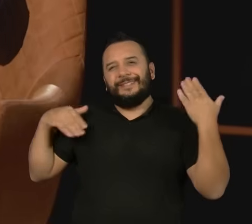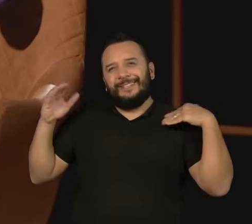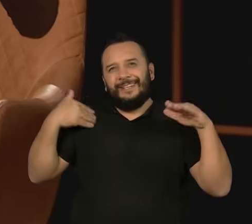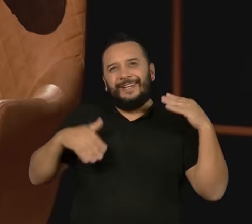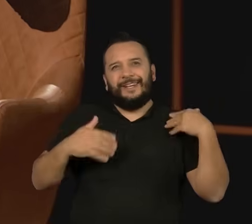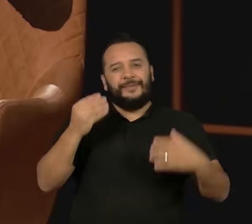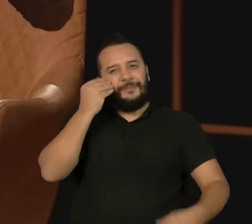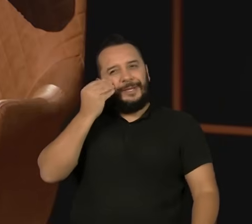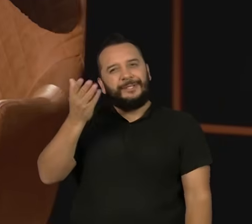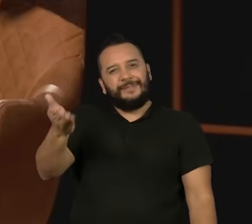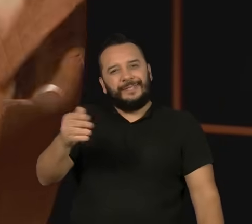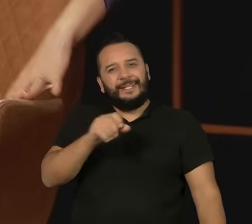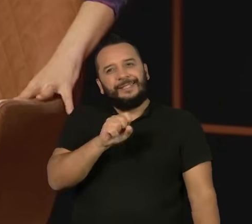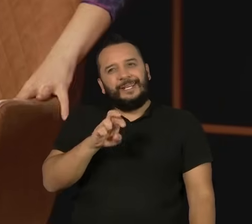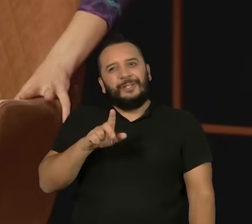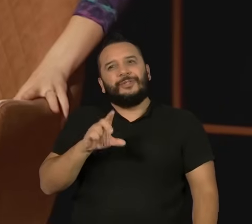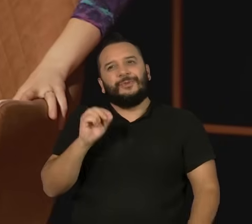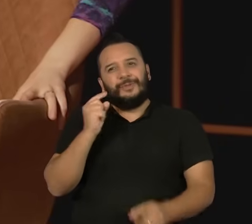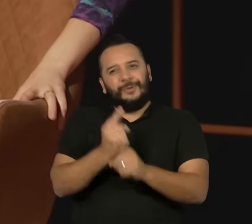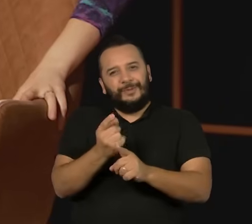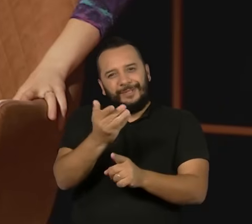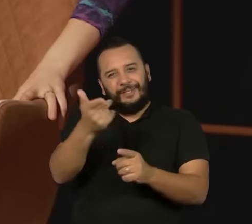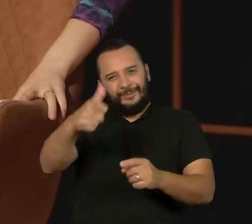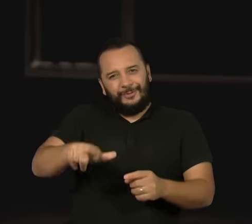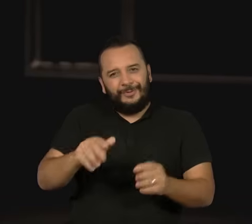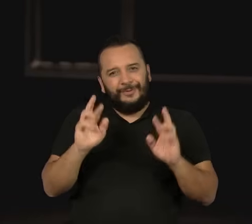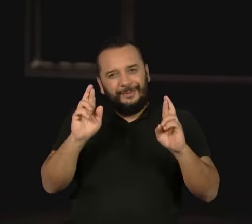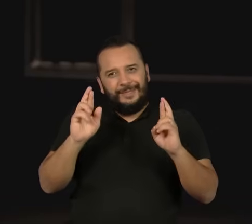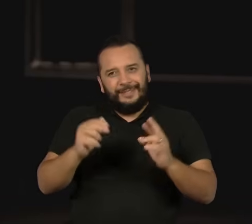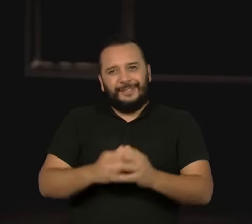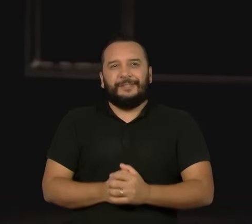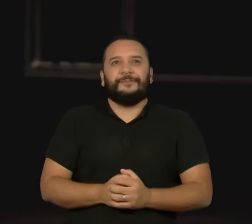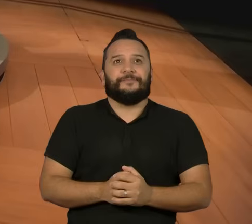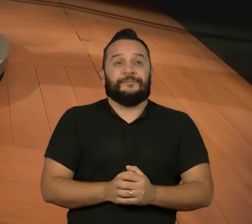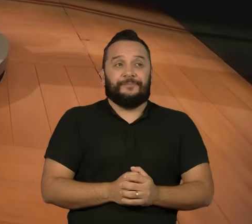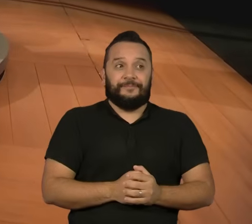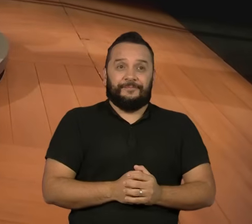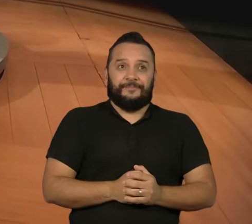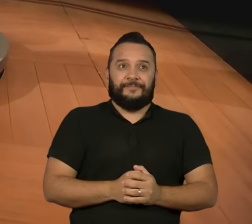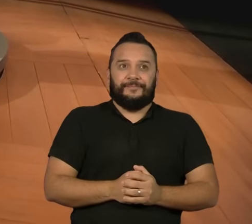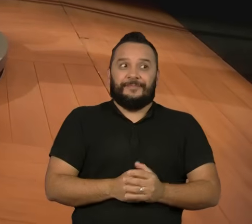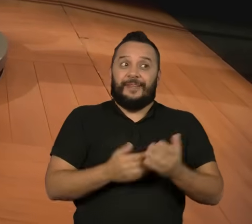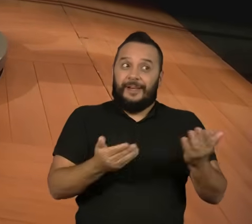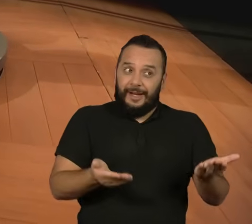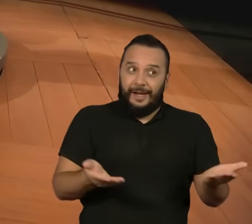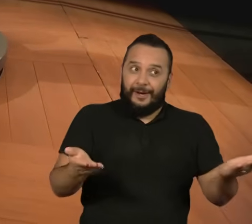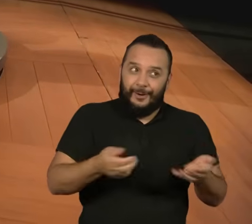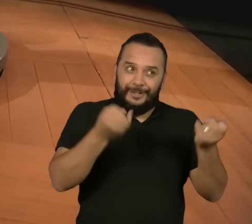Sérgio. Espero vê-lo também de novo, já, já. Bom, agora é hora de falar da Rita Lee.